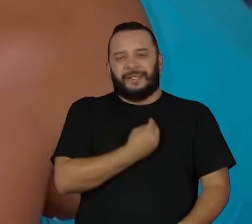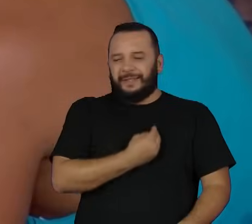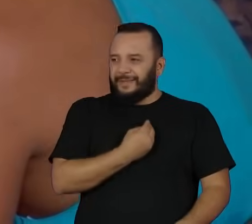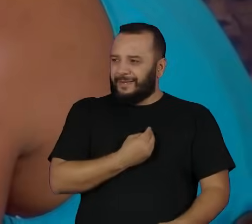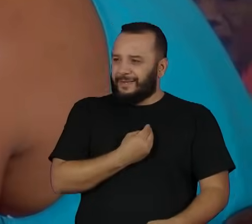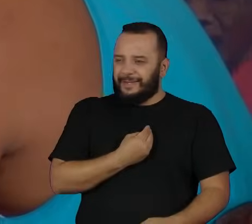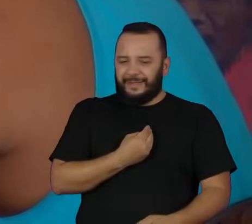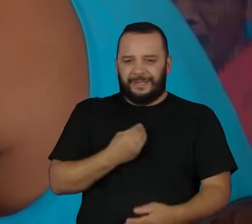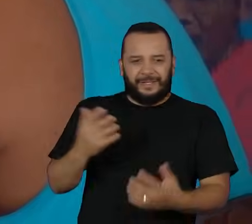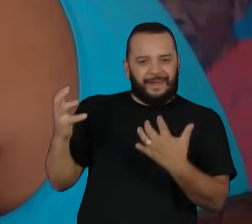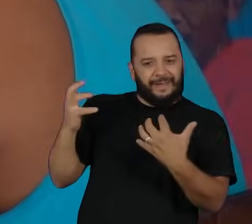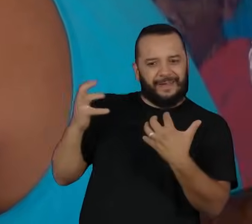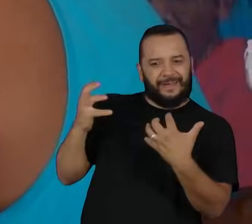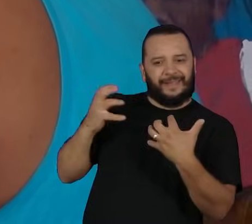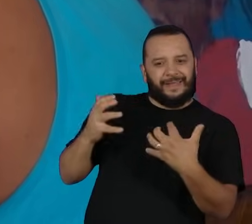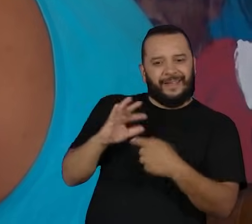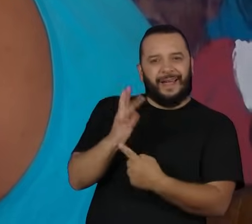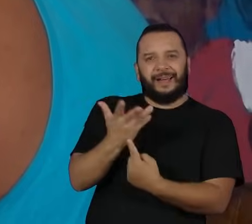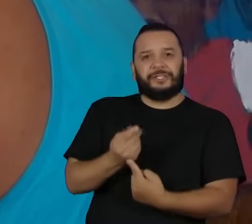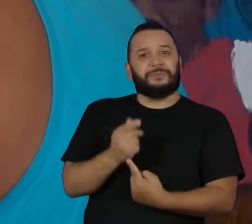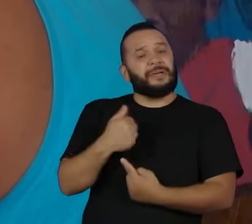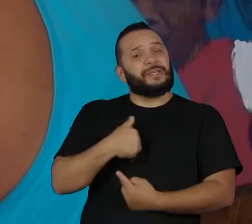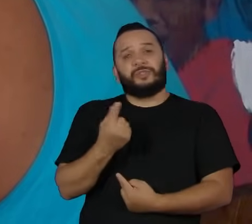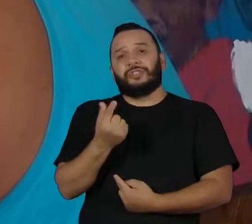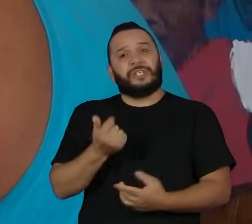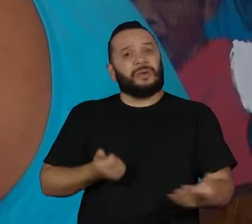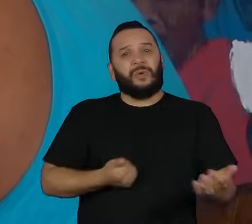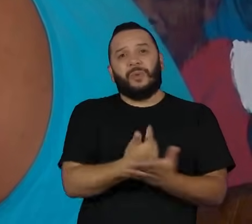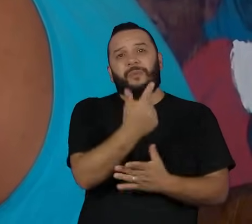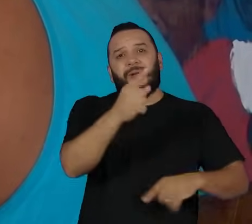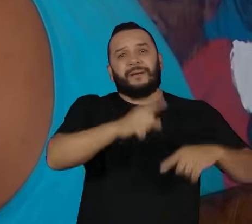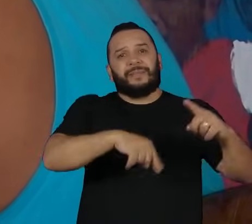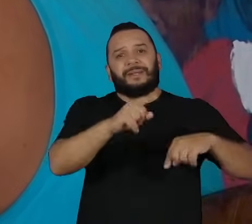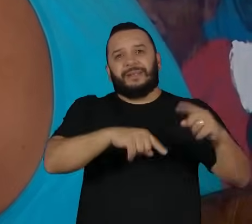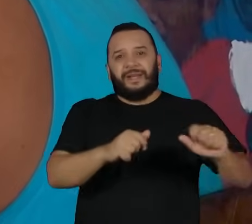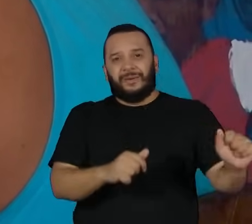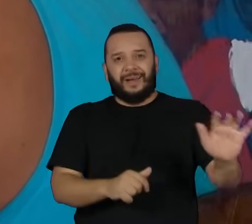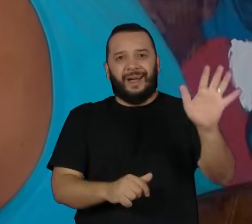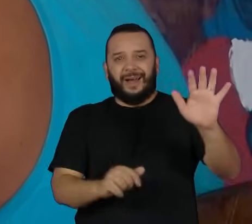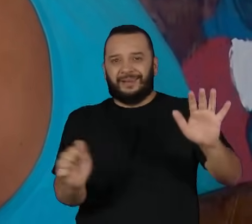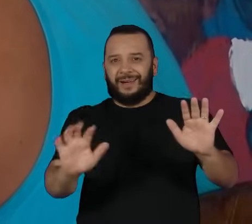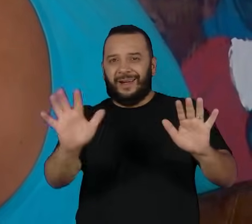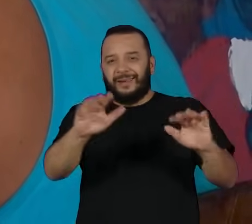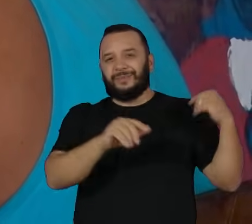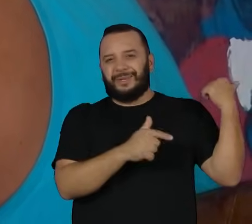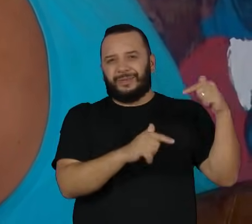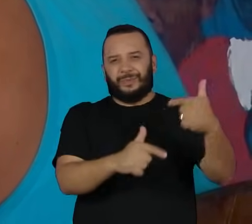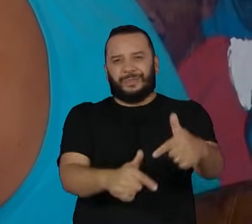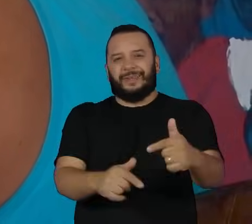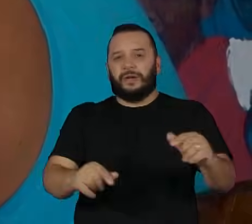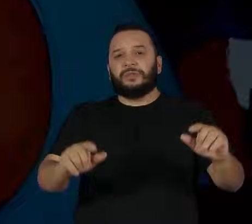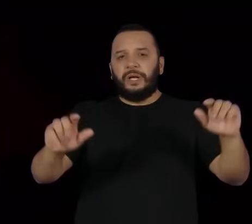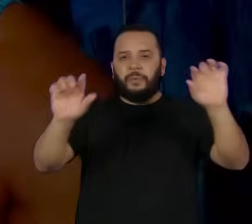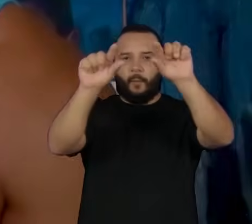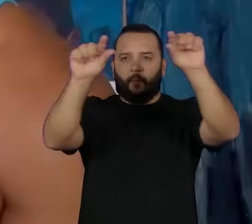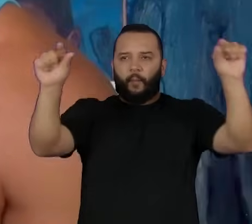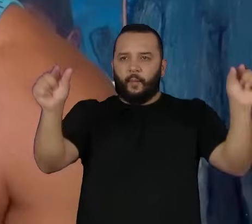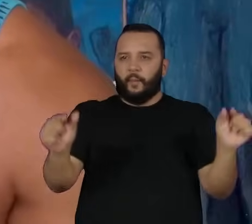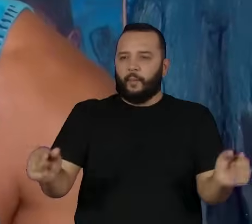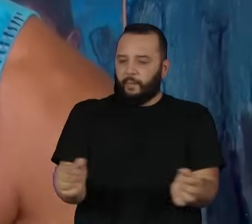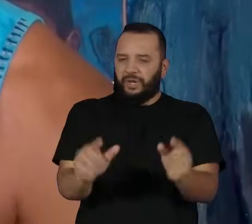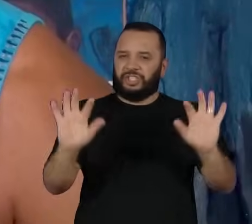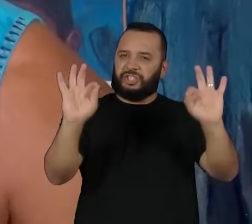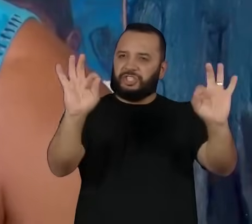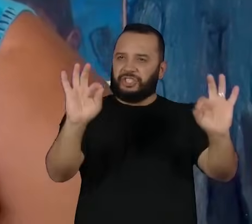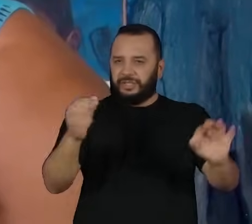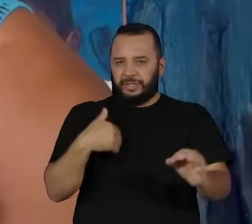nas artes, eu não tinha uma grana para investir nos materiais ditos tradicionais, tela, né,